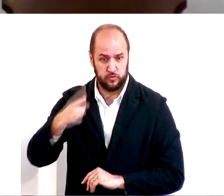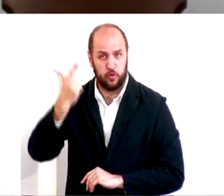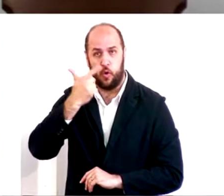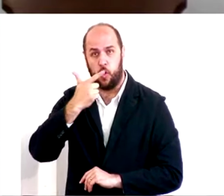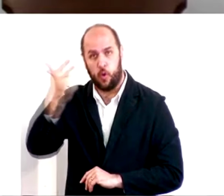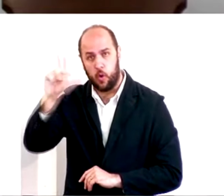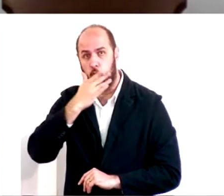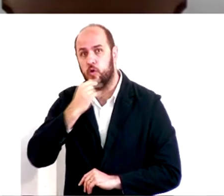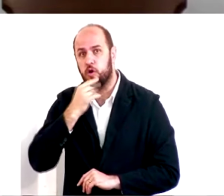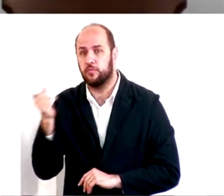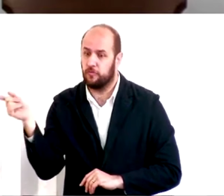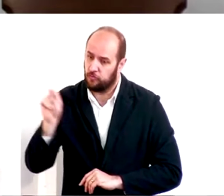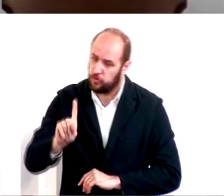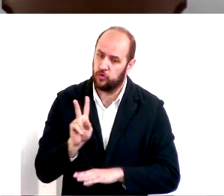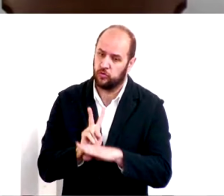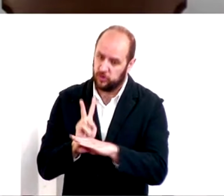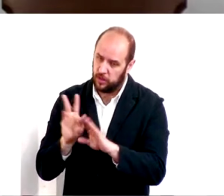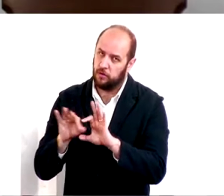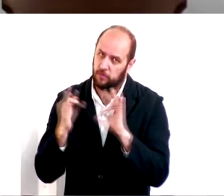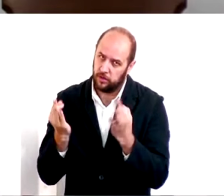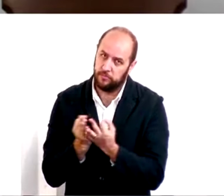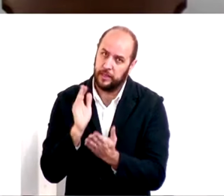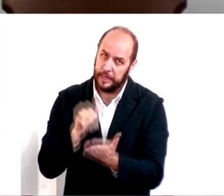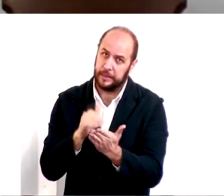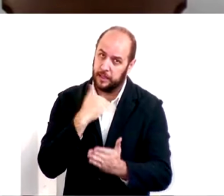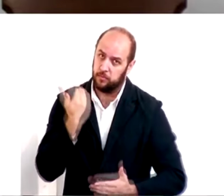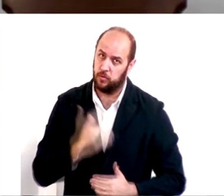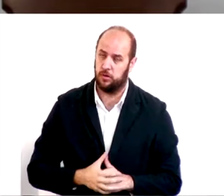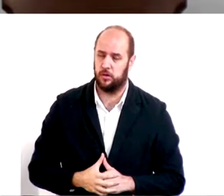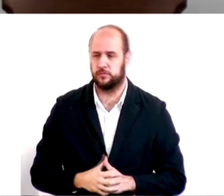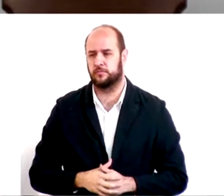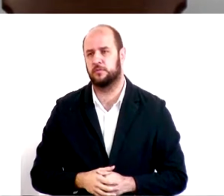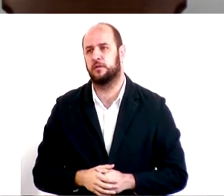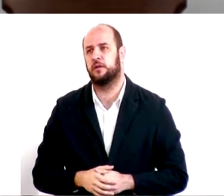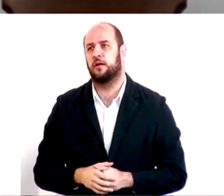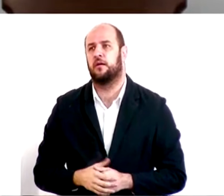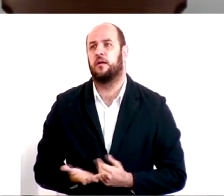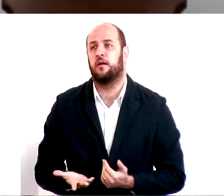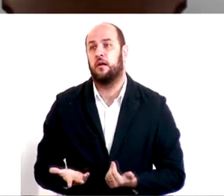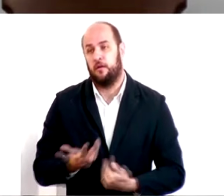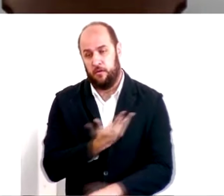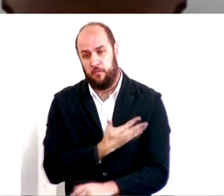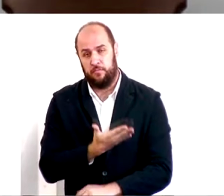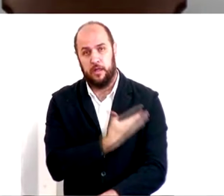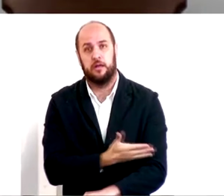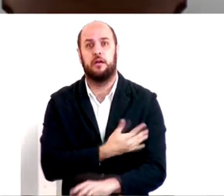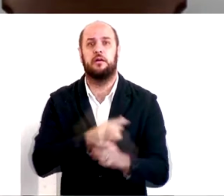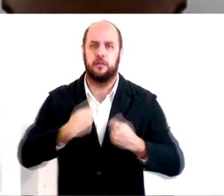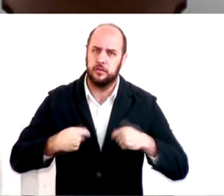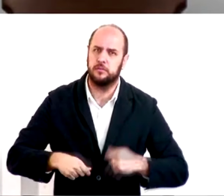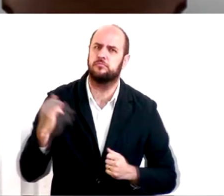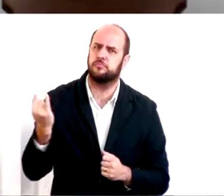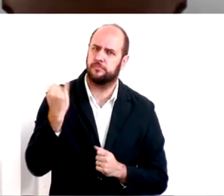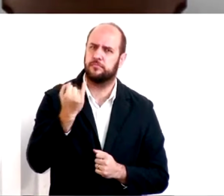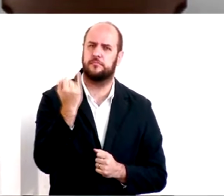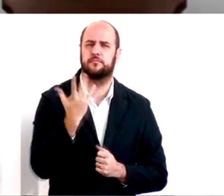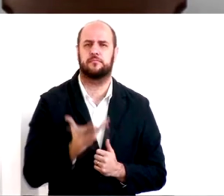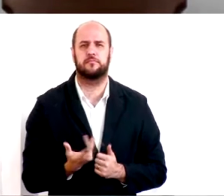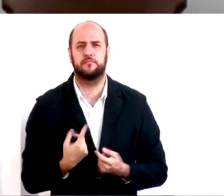vida dela. E então eles lutaram e tentaram defender, mas são momentos